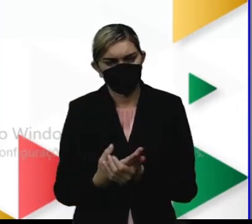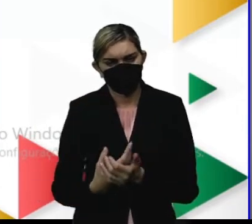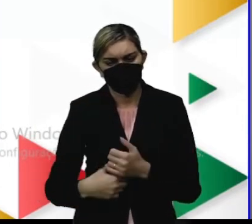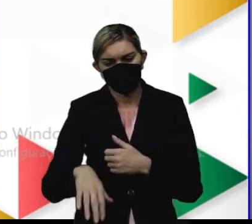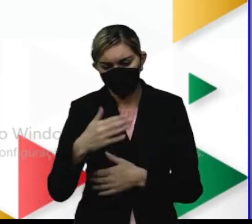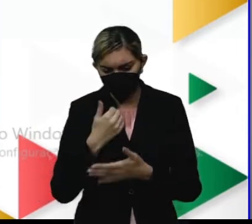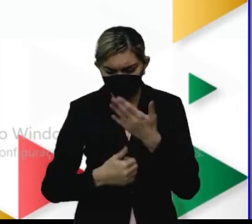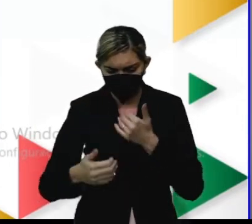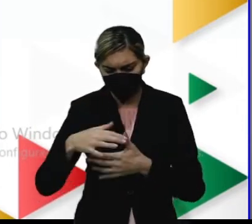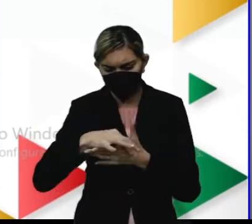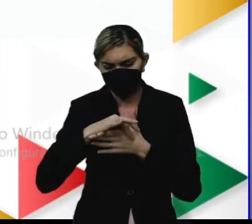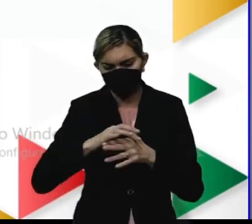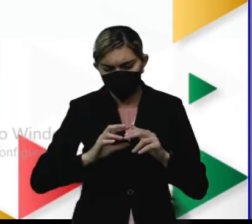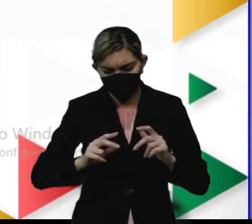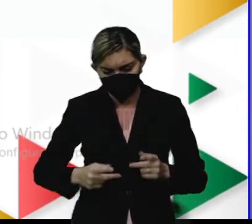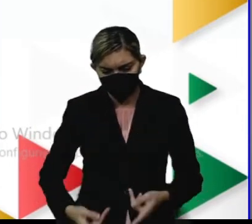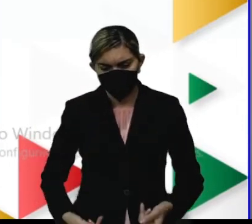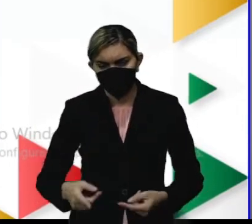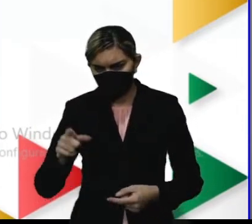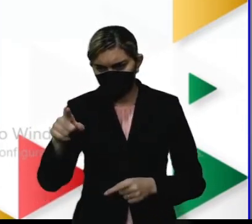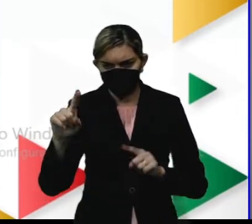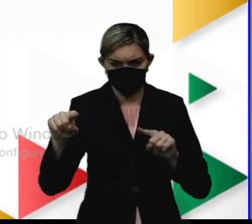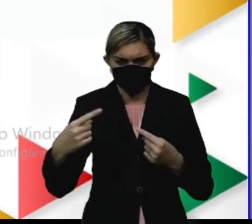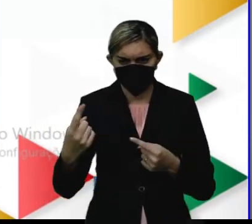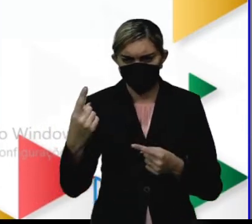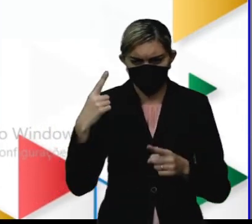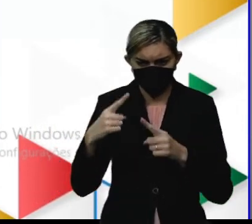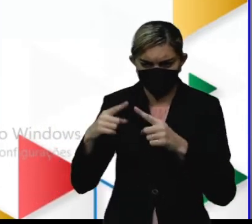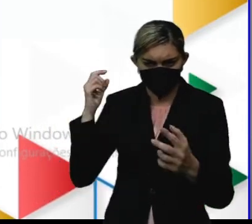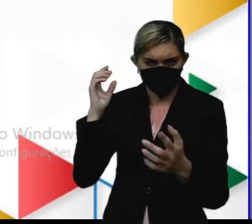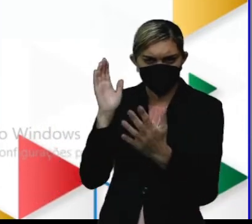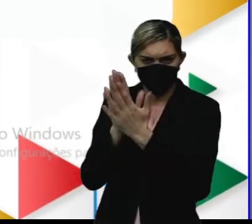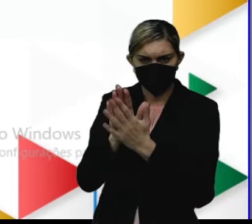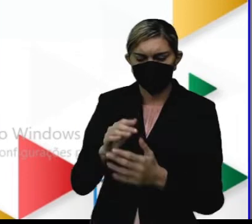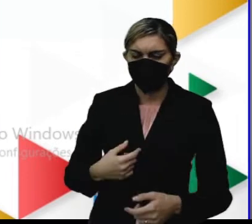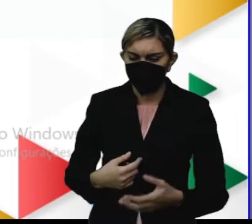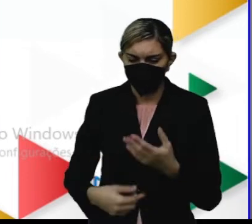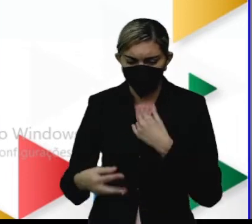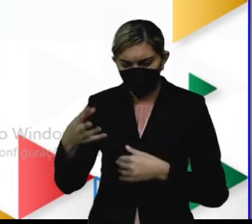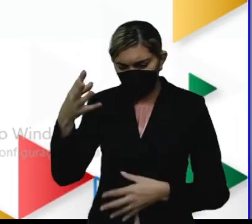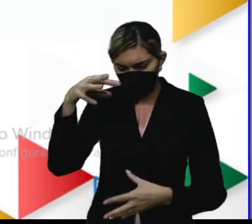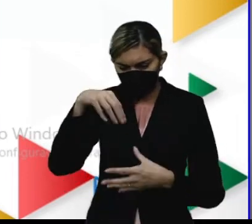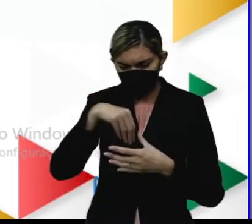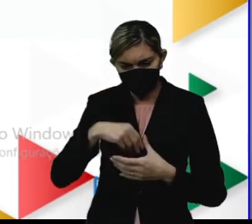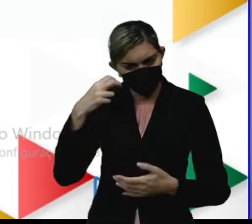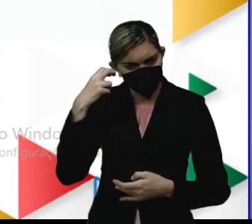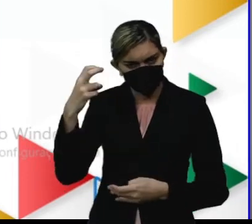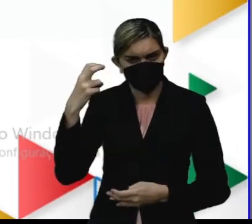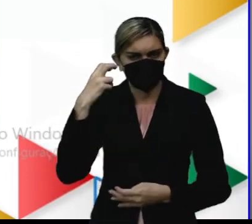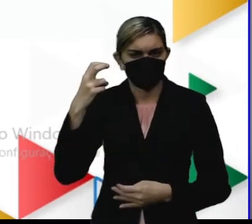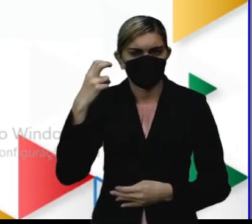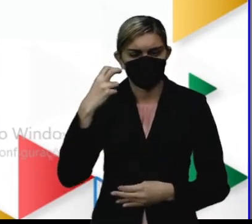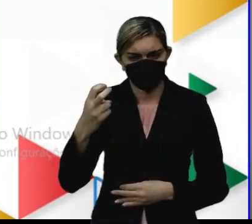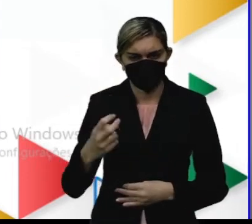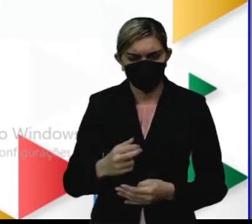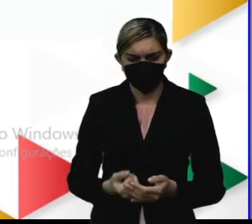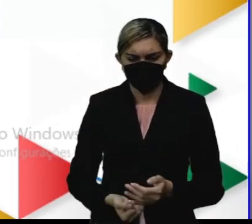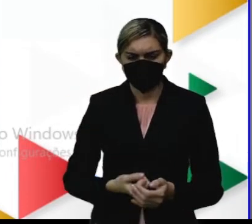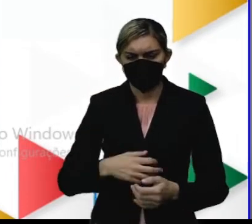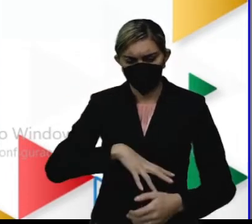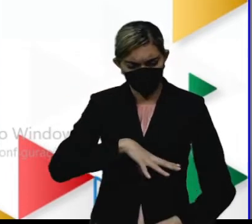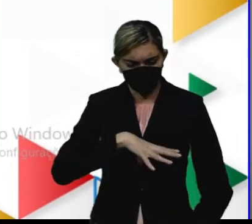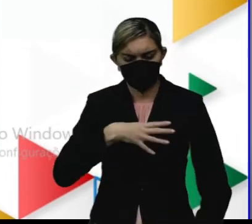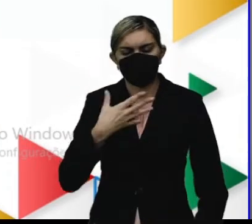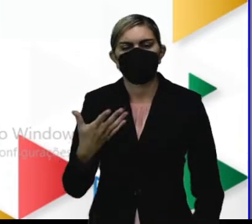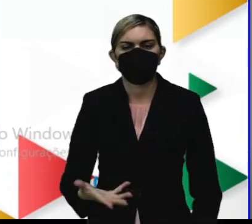ao comerem carne humana do inimigo, estariam incorporando a sabedoria, a